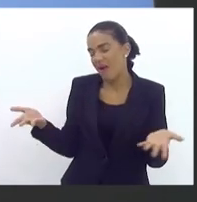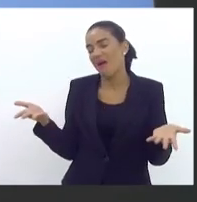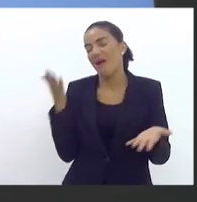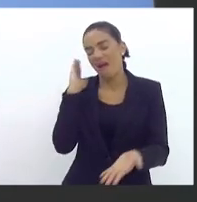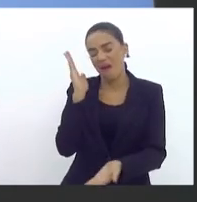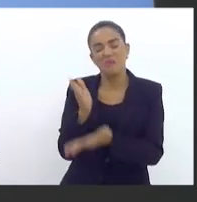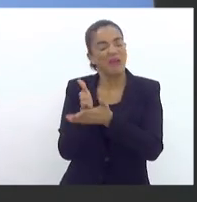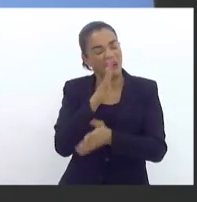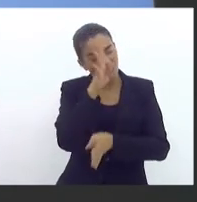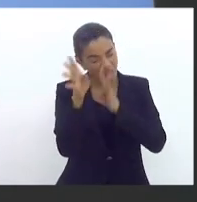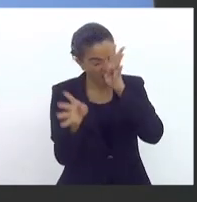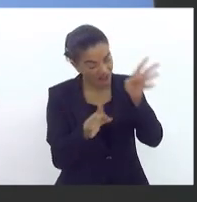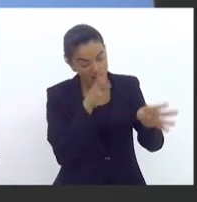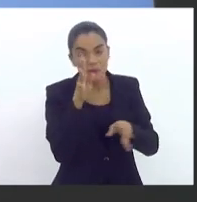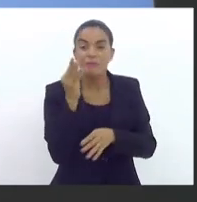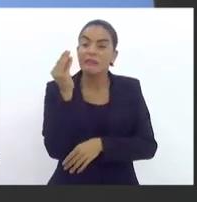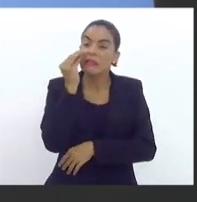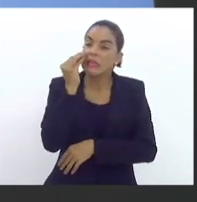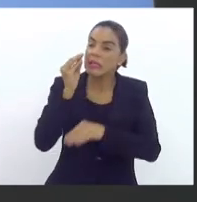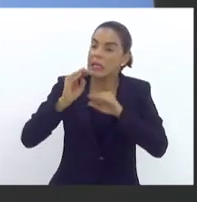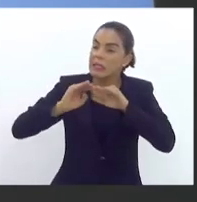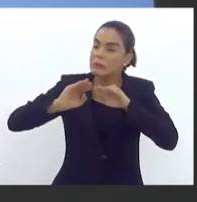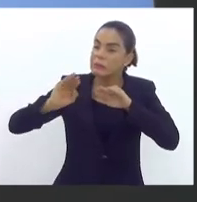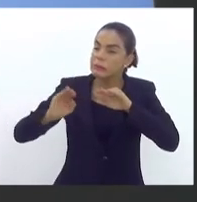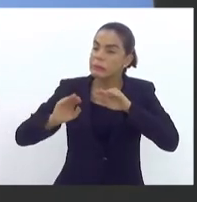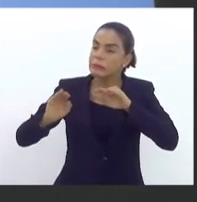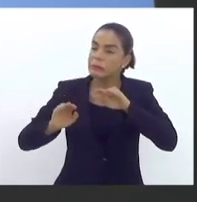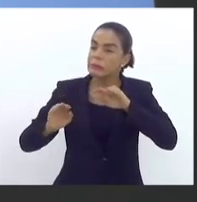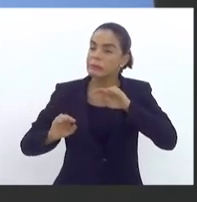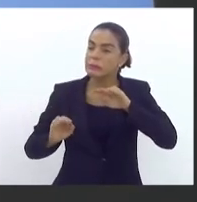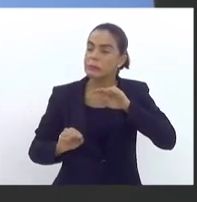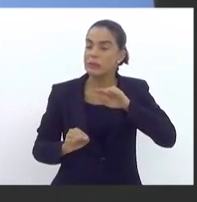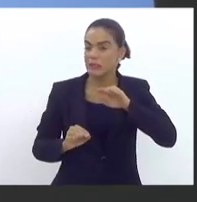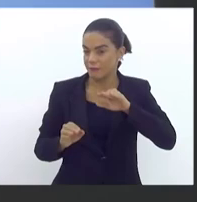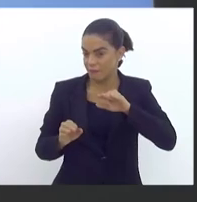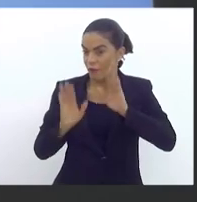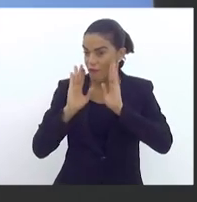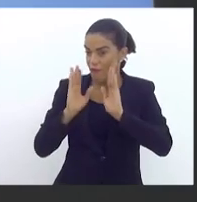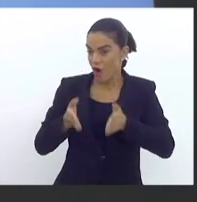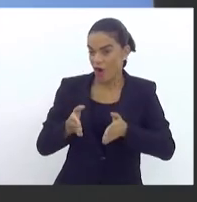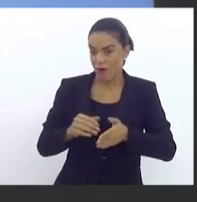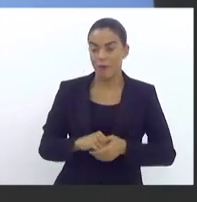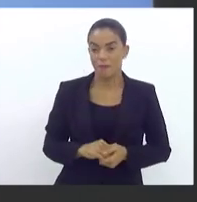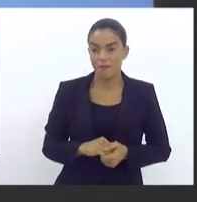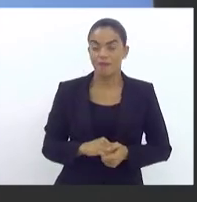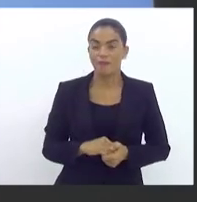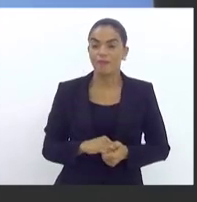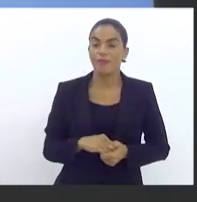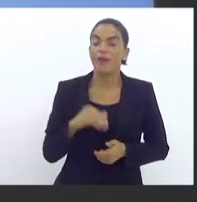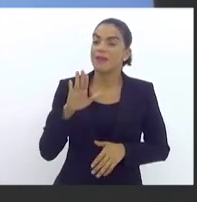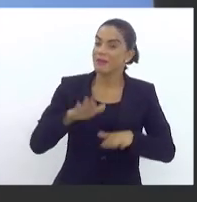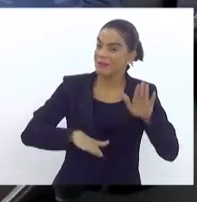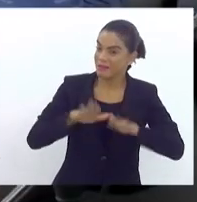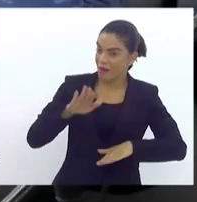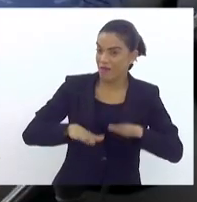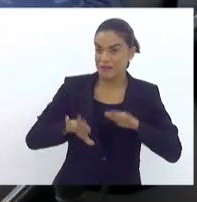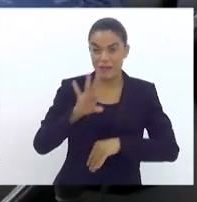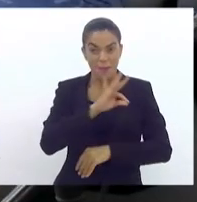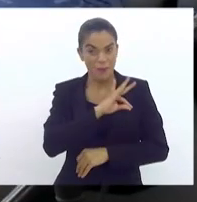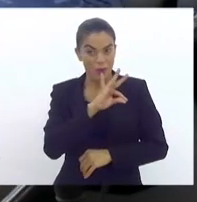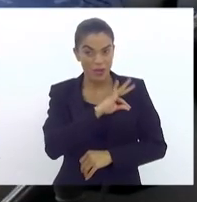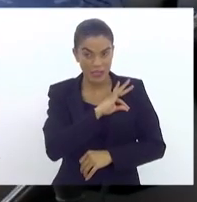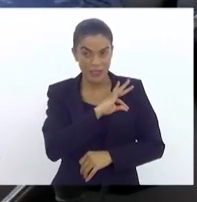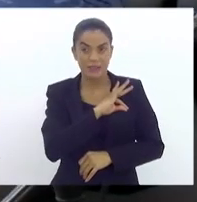e acabam tentando desviar esse foco né como eu disse talvez autoridade as